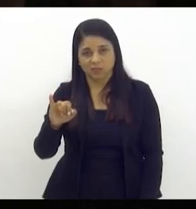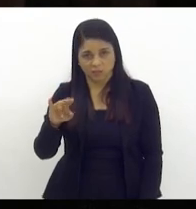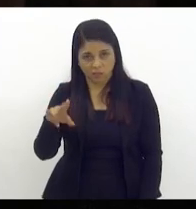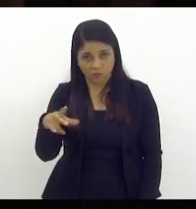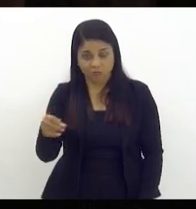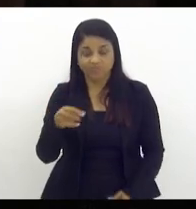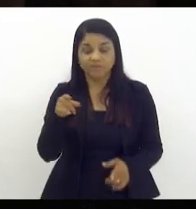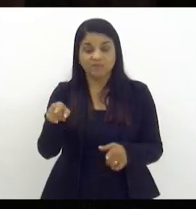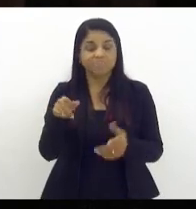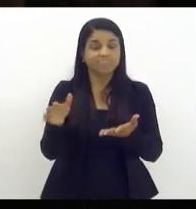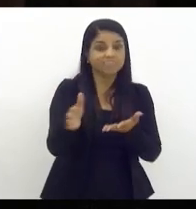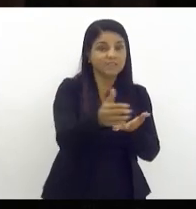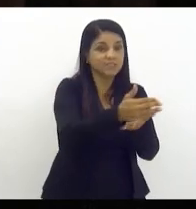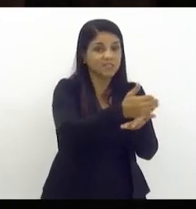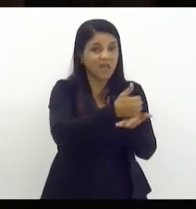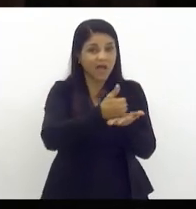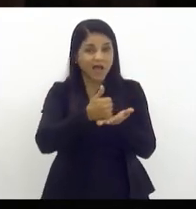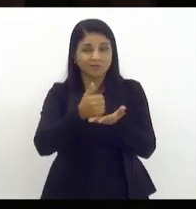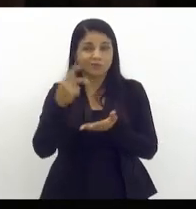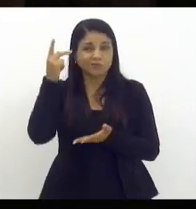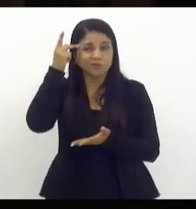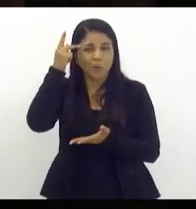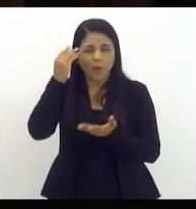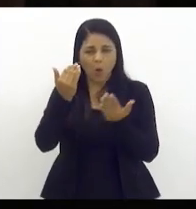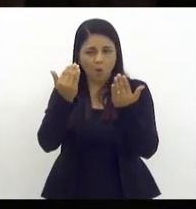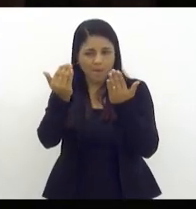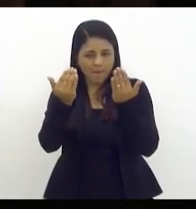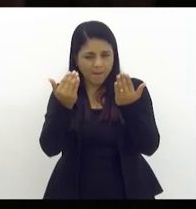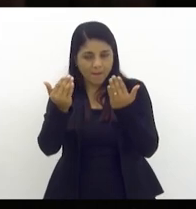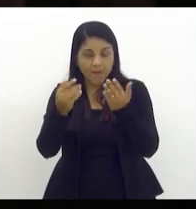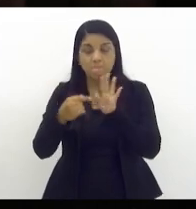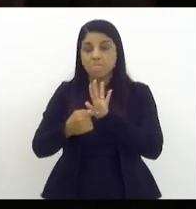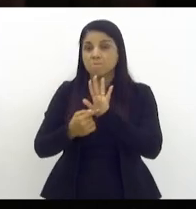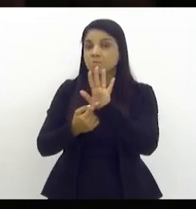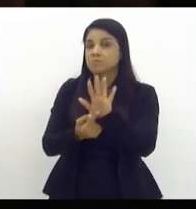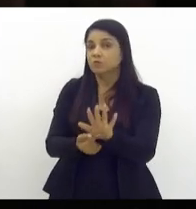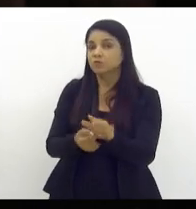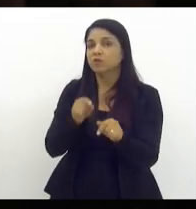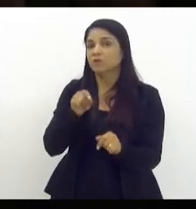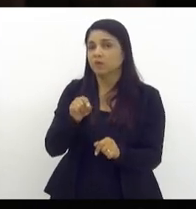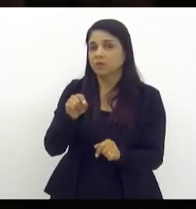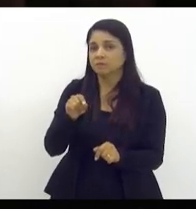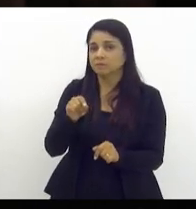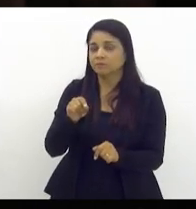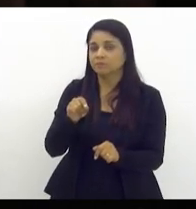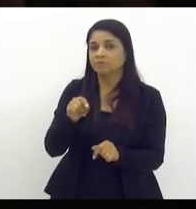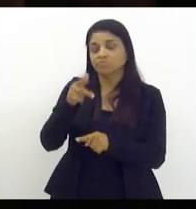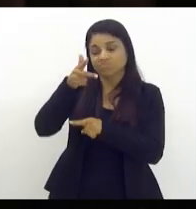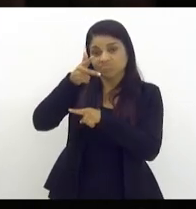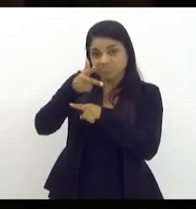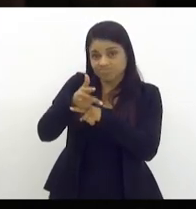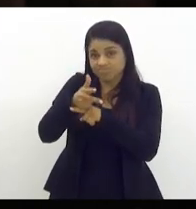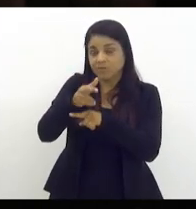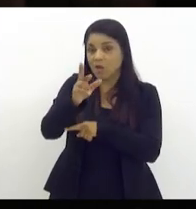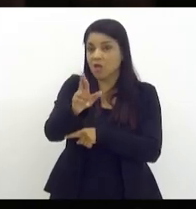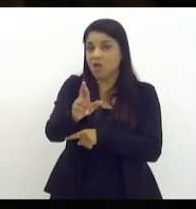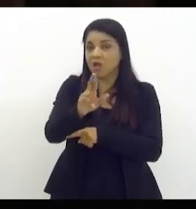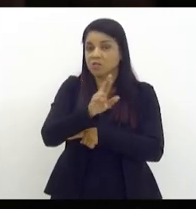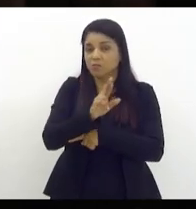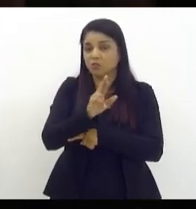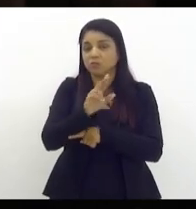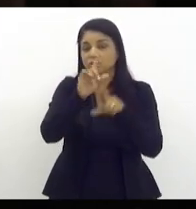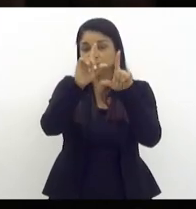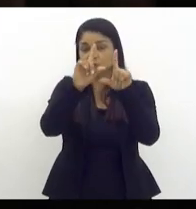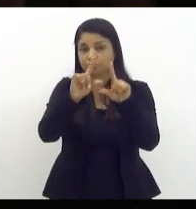de São Paulo, que mostravam que essas câmeras tinham resultado numa redução de